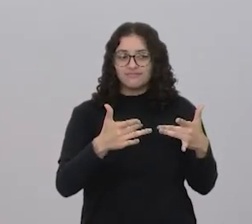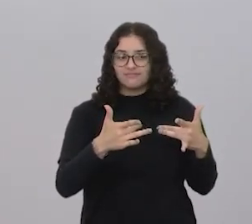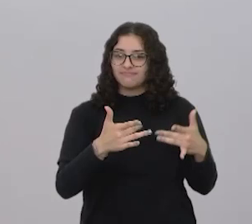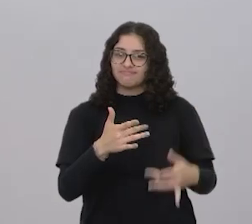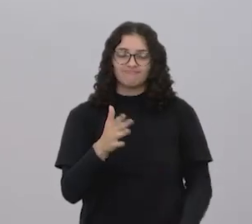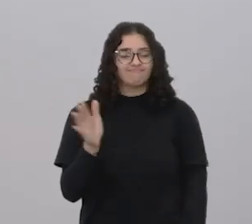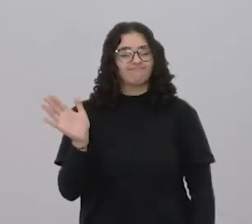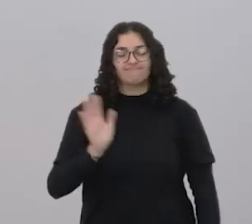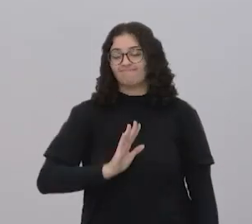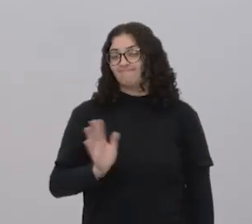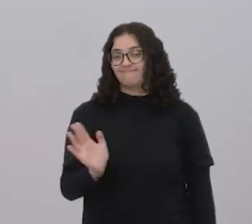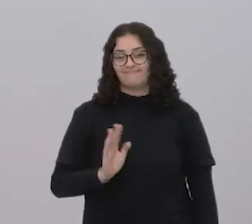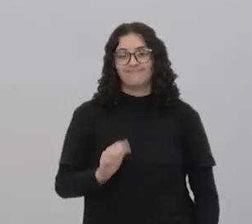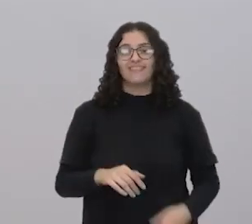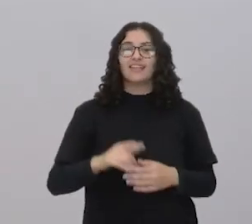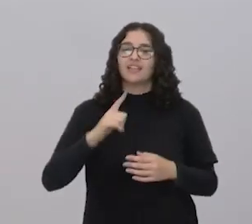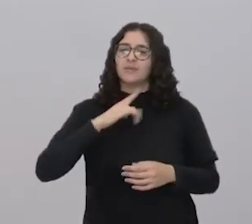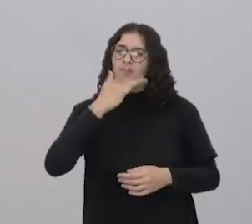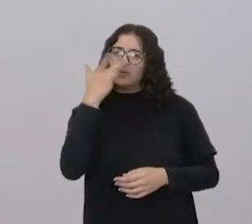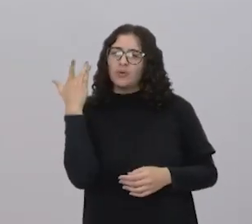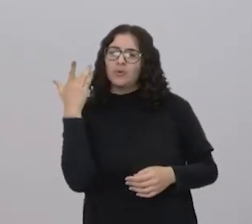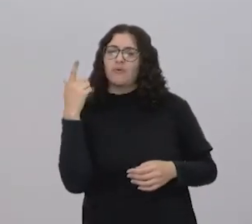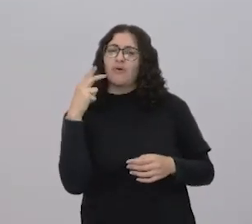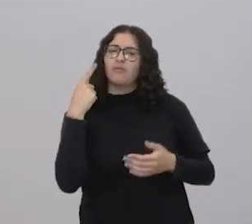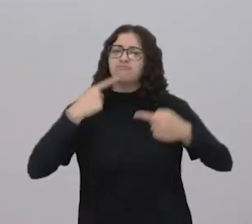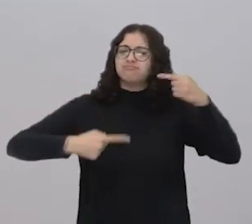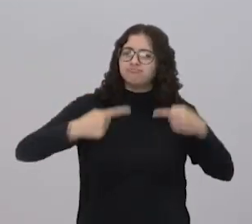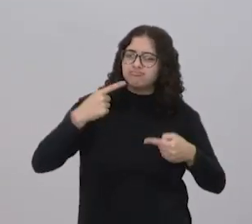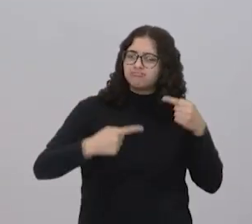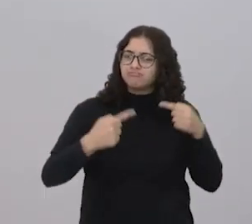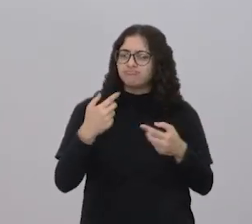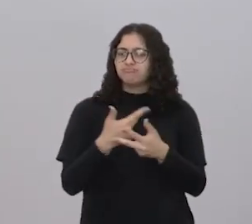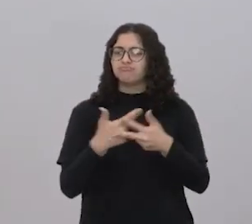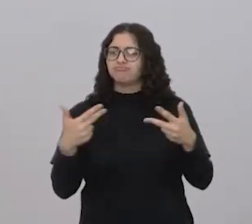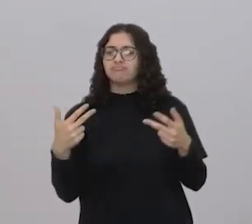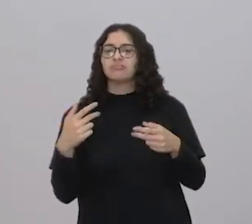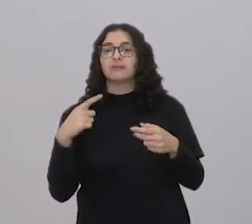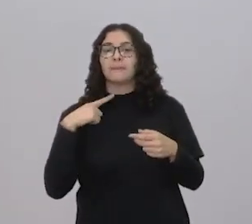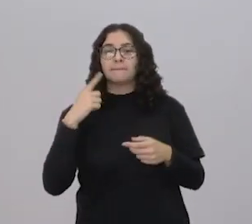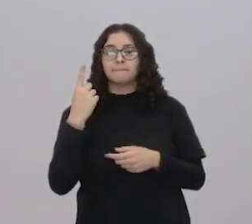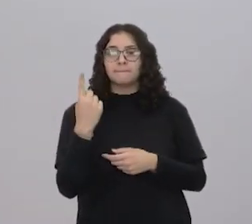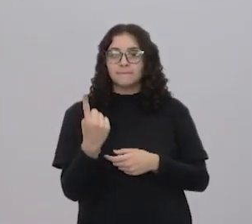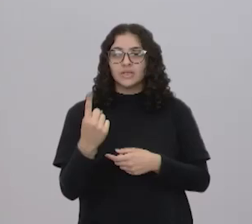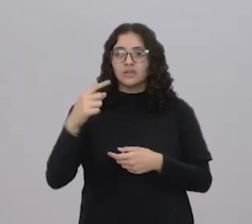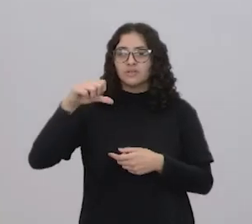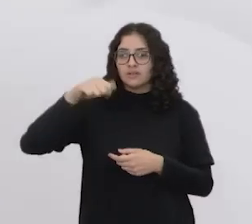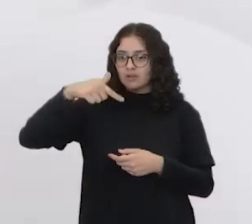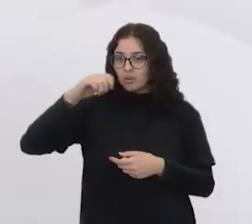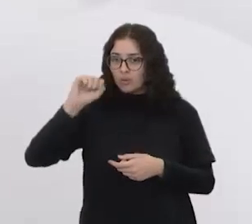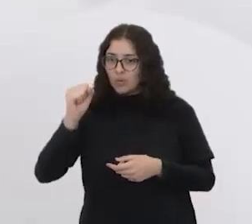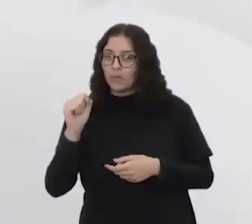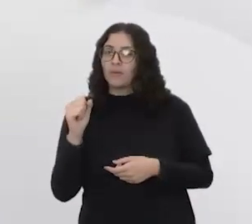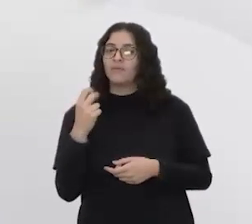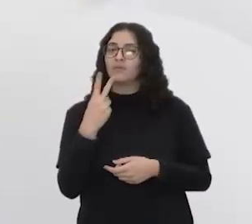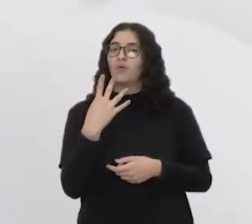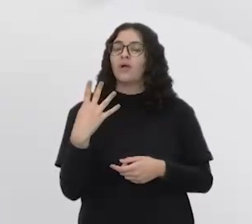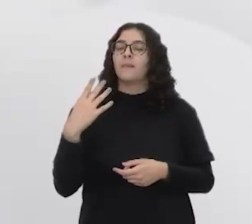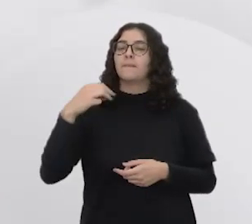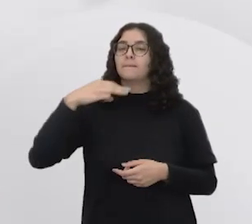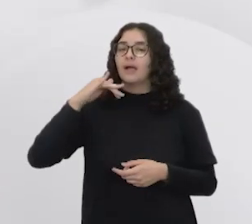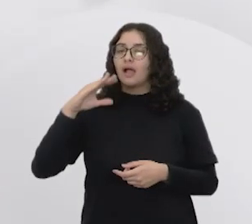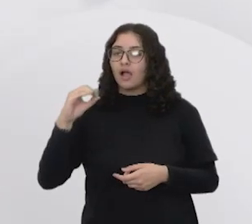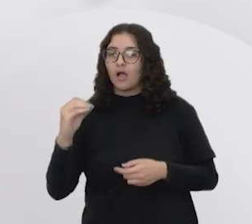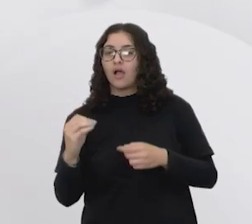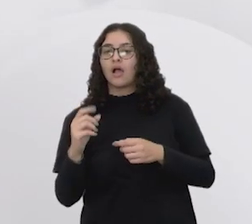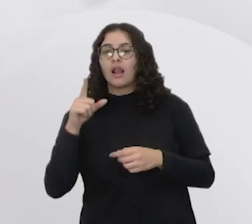ó. Mobilização e debates. Em 24 de maio de 1978, o Ministério do Trabalho criou